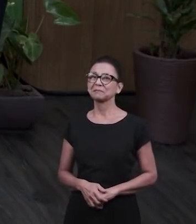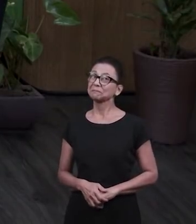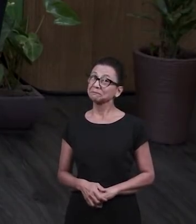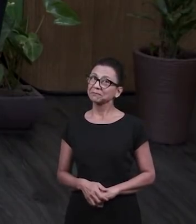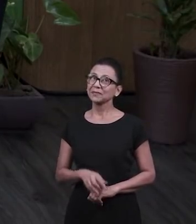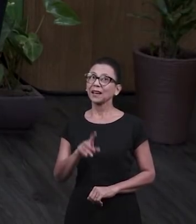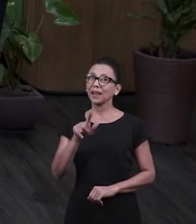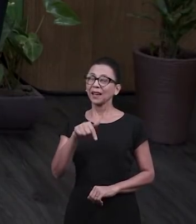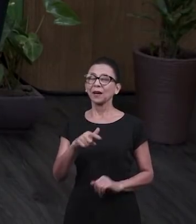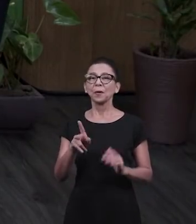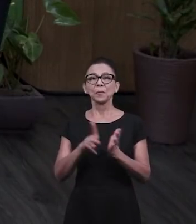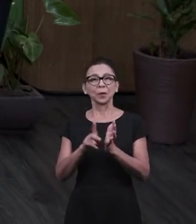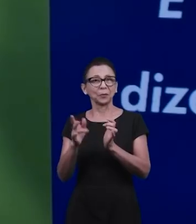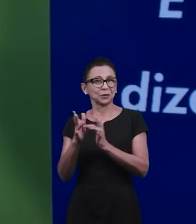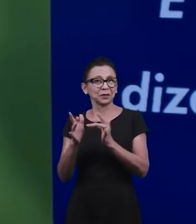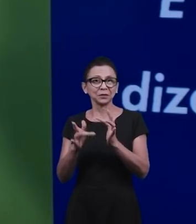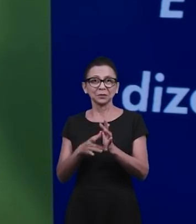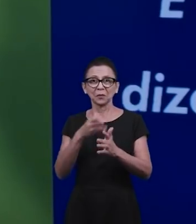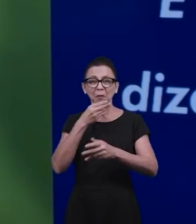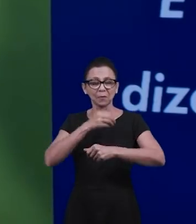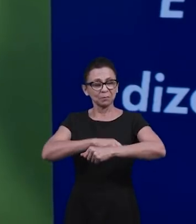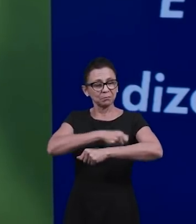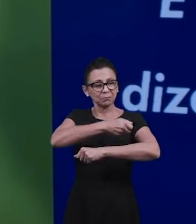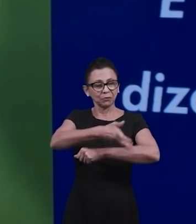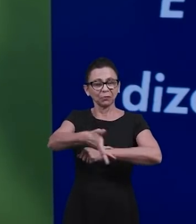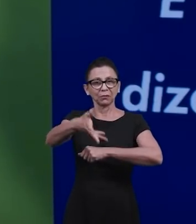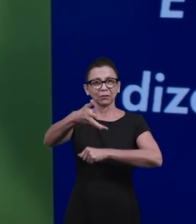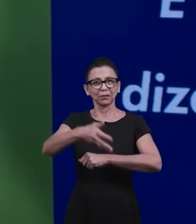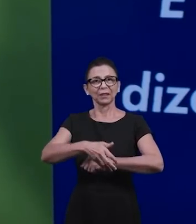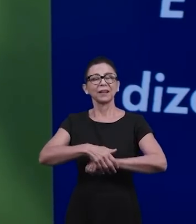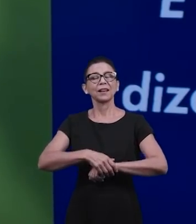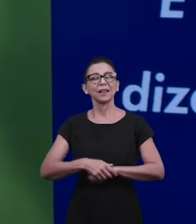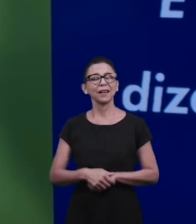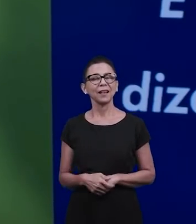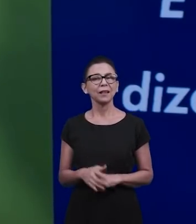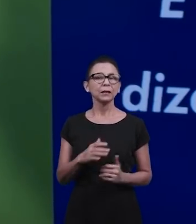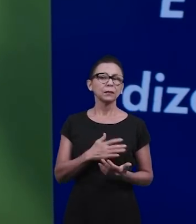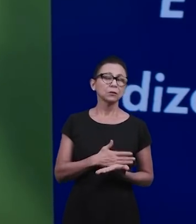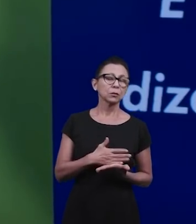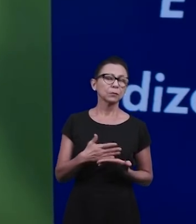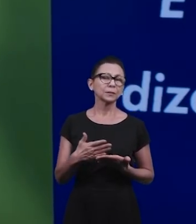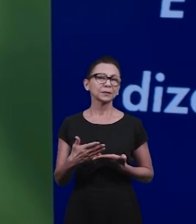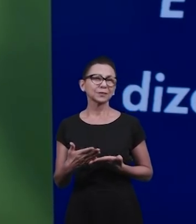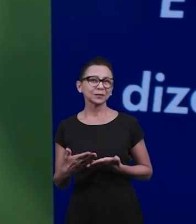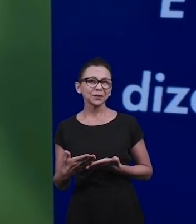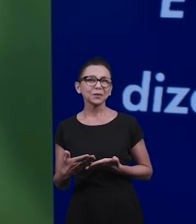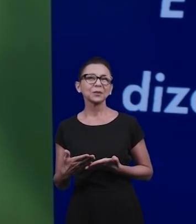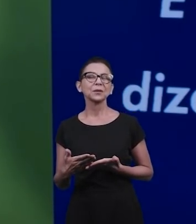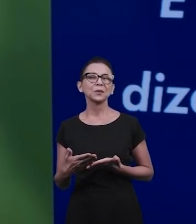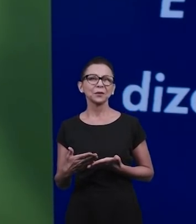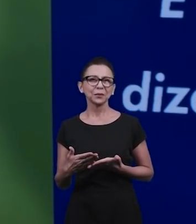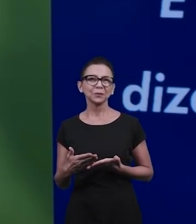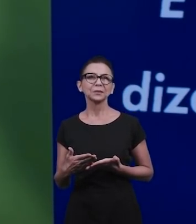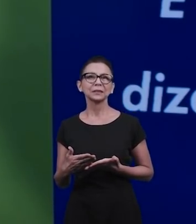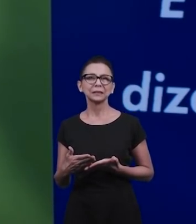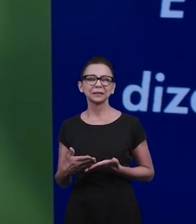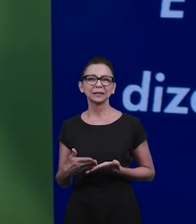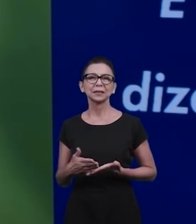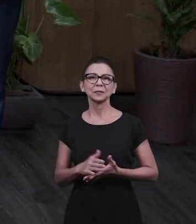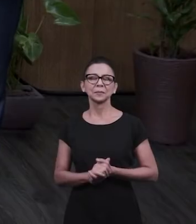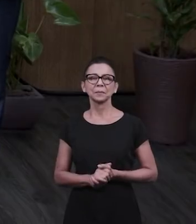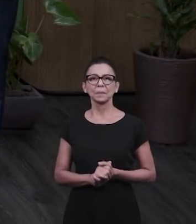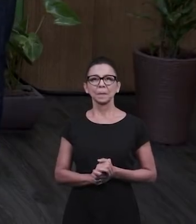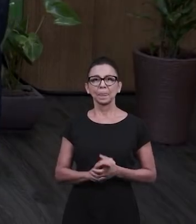Senhor Jesus, que começou a semear desde o seu